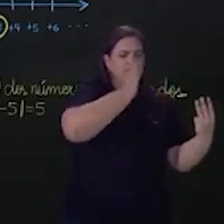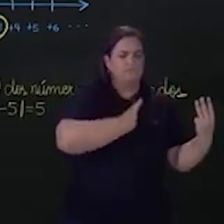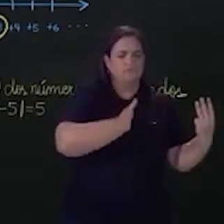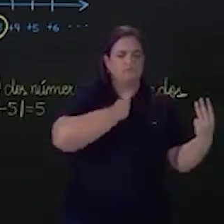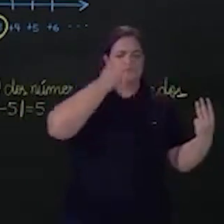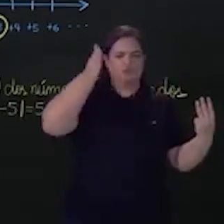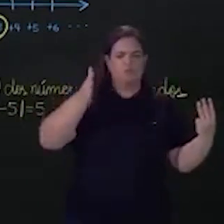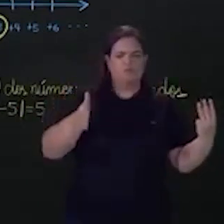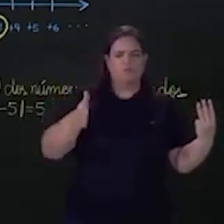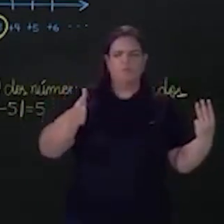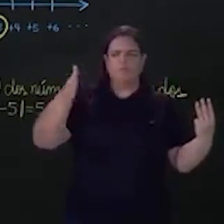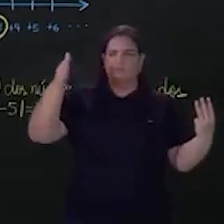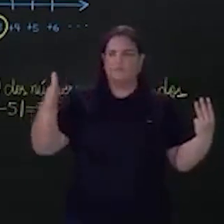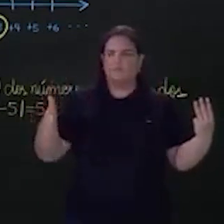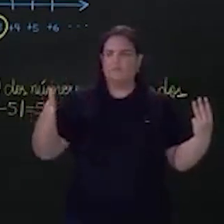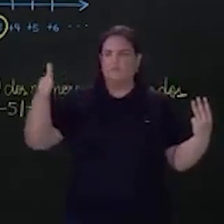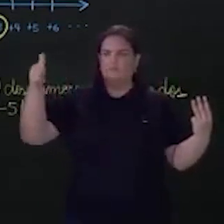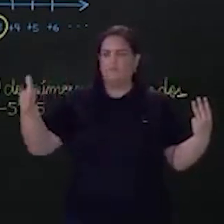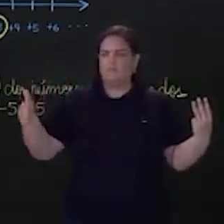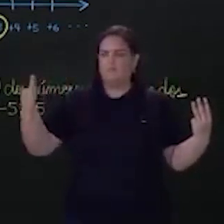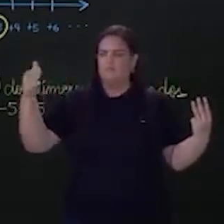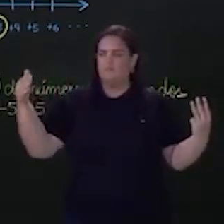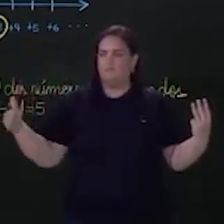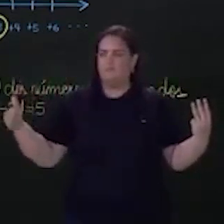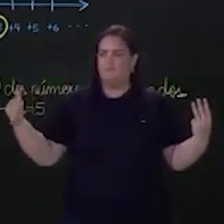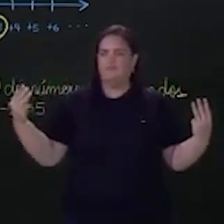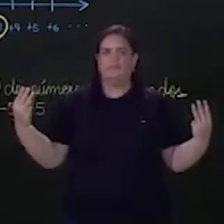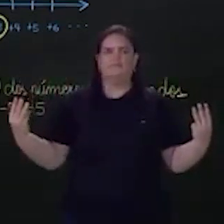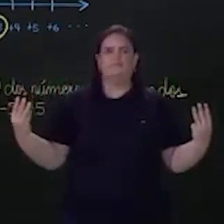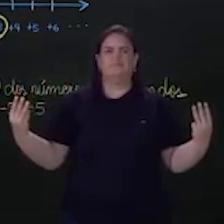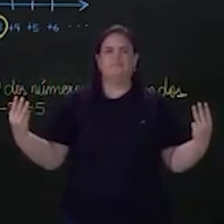1, 2, 3, 4,